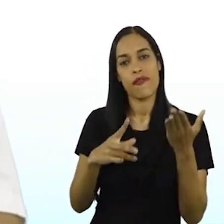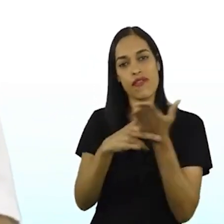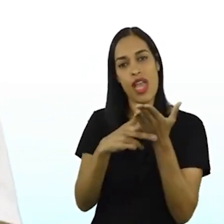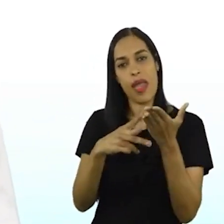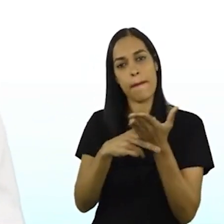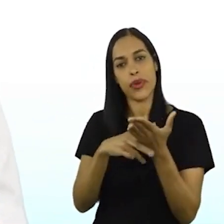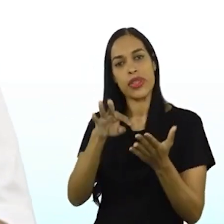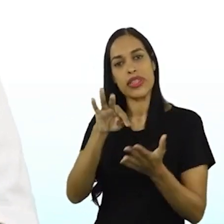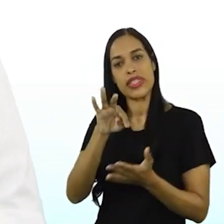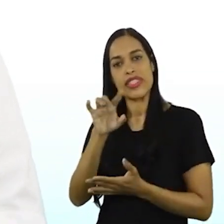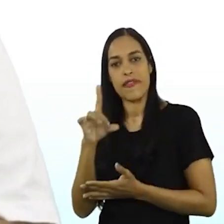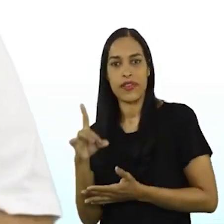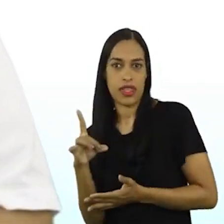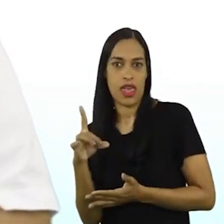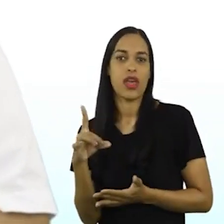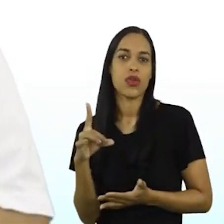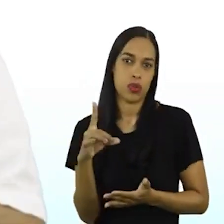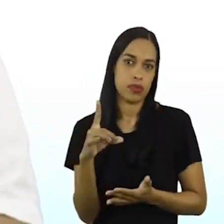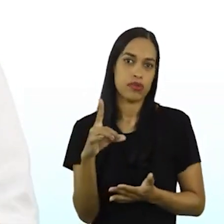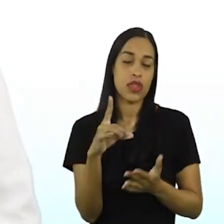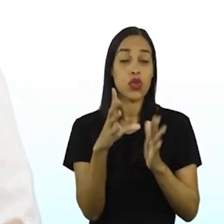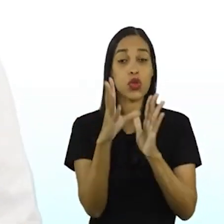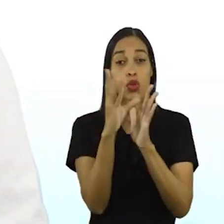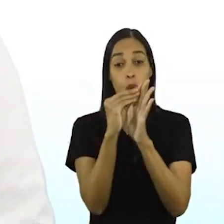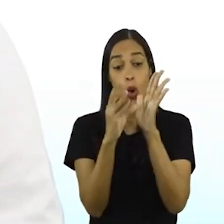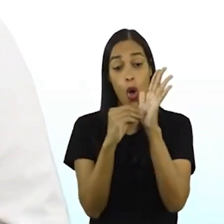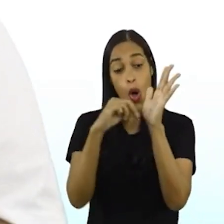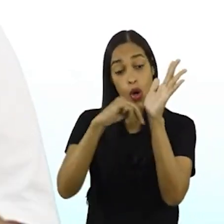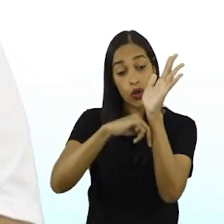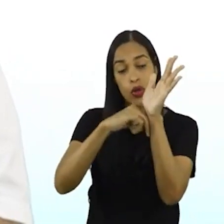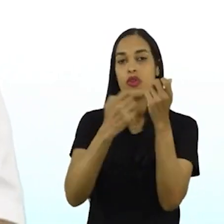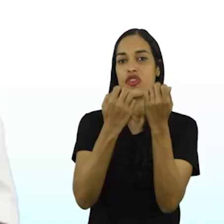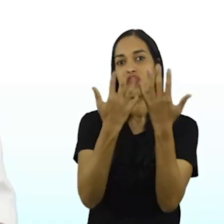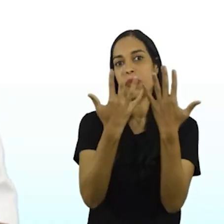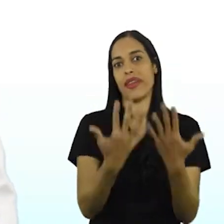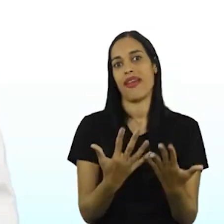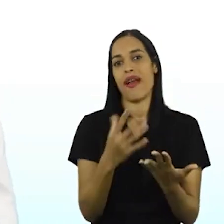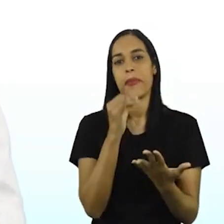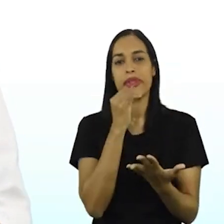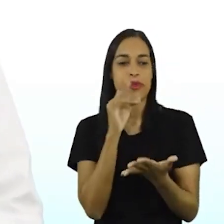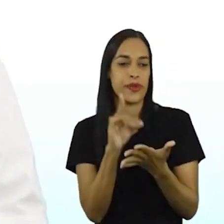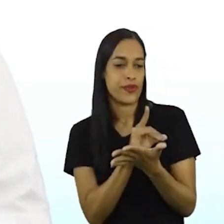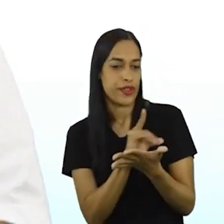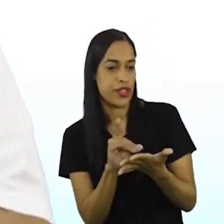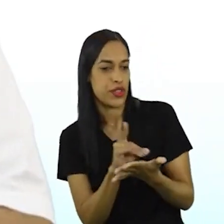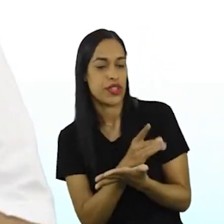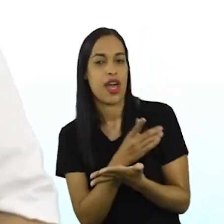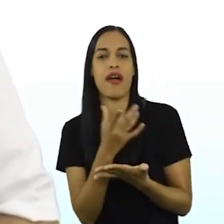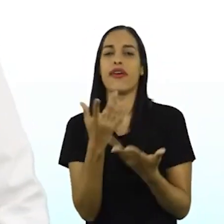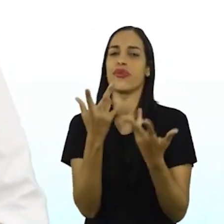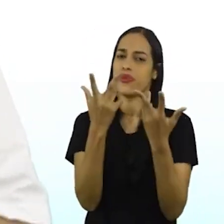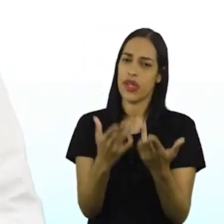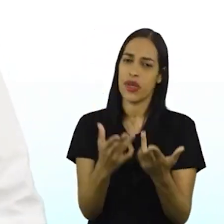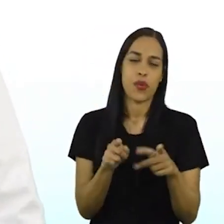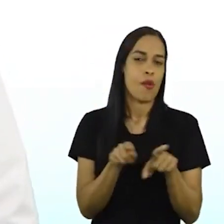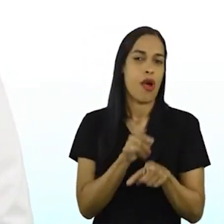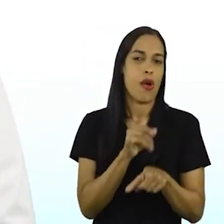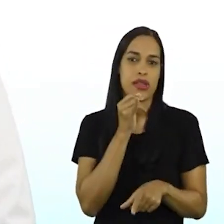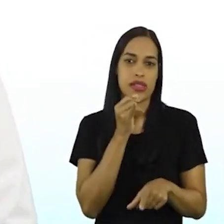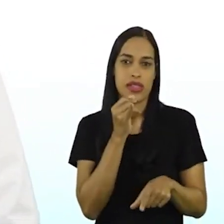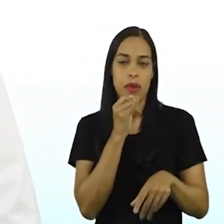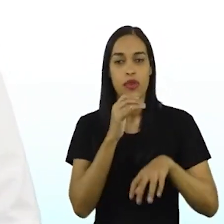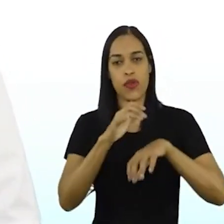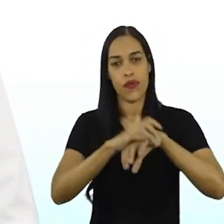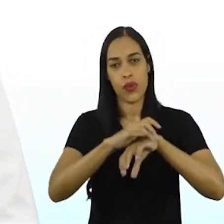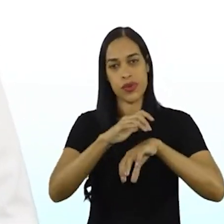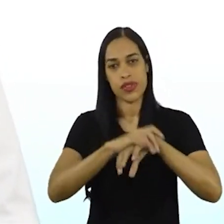usando definições, eu estou usando o código para explicar o próprio código. Então, dicionários, os verbetes. Então, função são exemplos de função